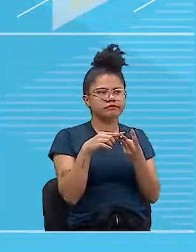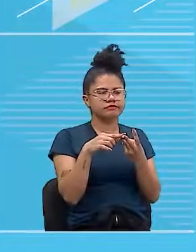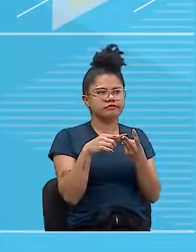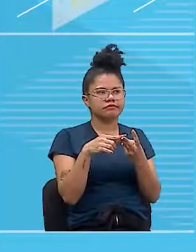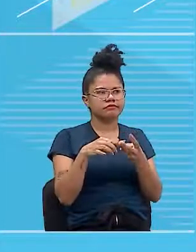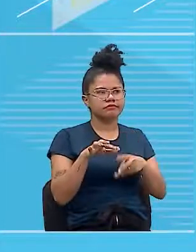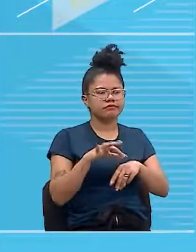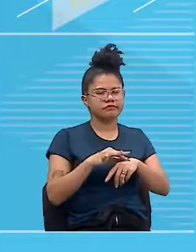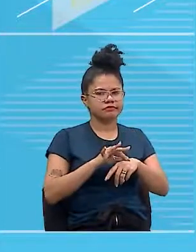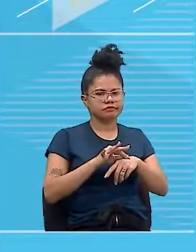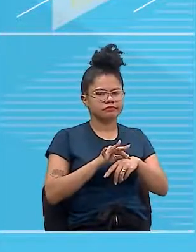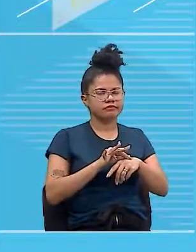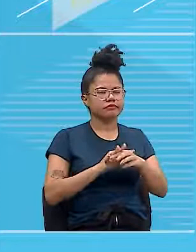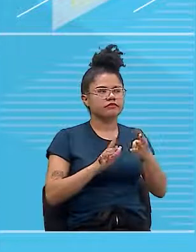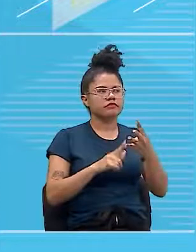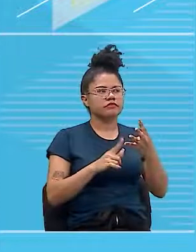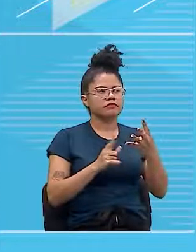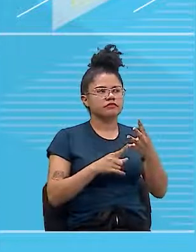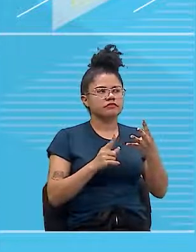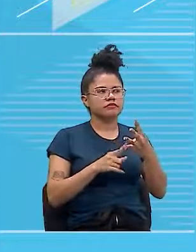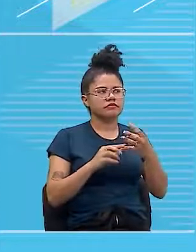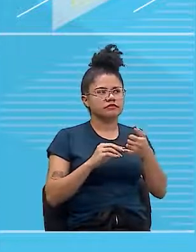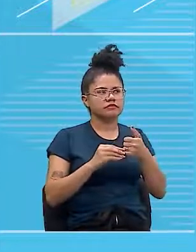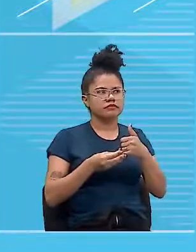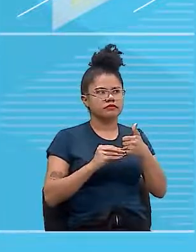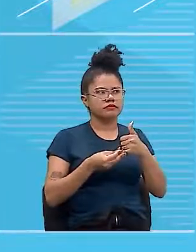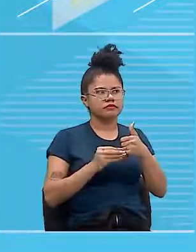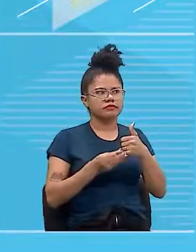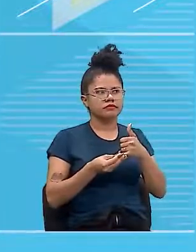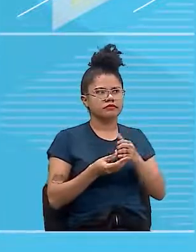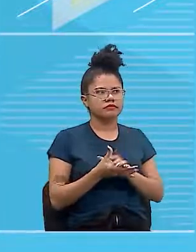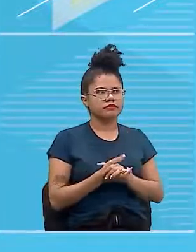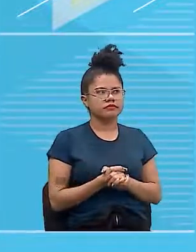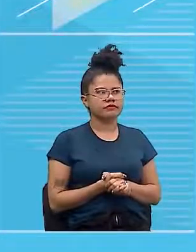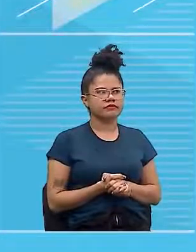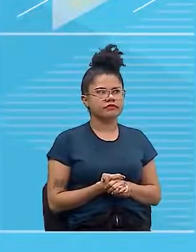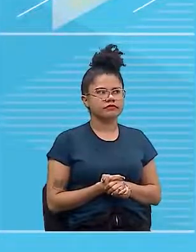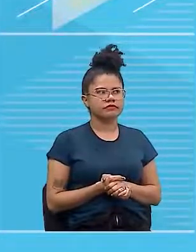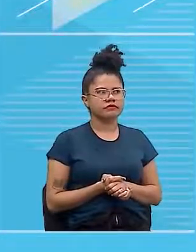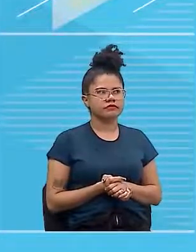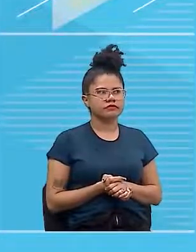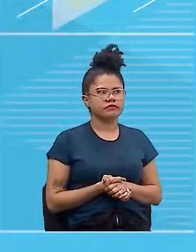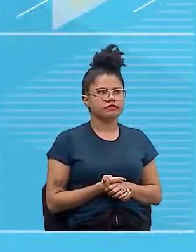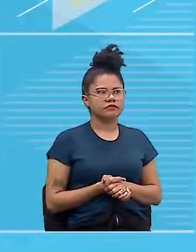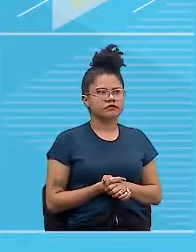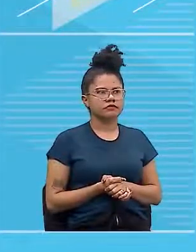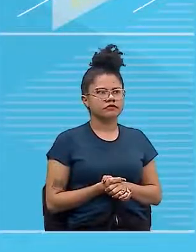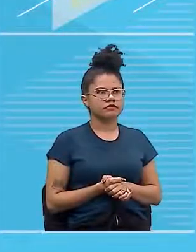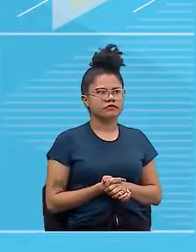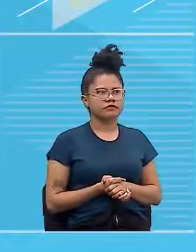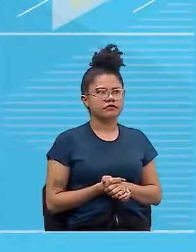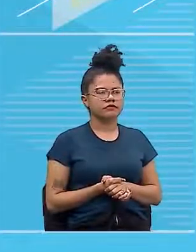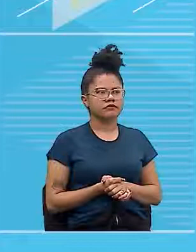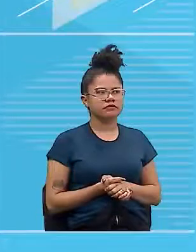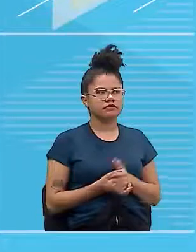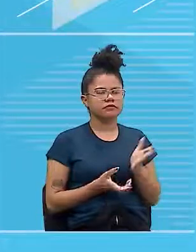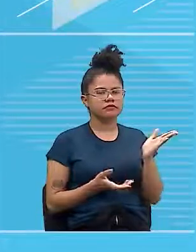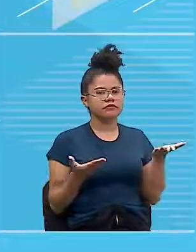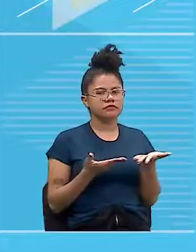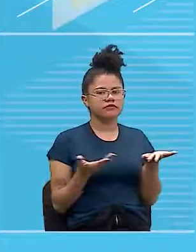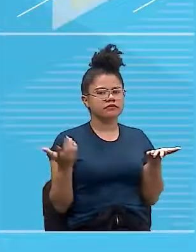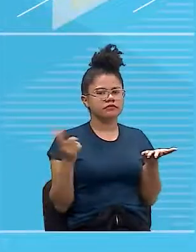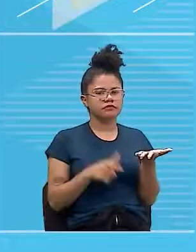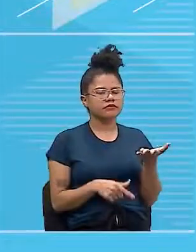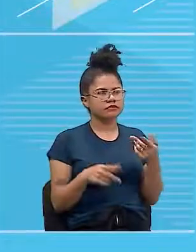a e do feijão preto carne grelhada não tem né Aí você somou tá aí 41,6 aí